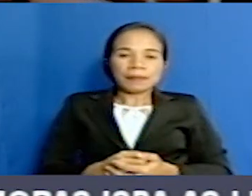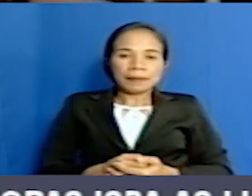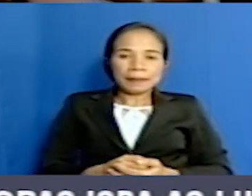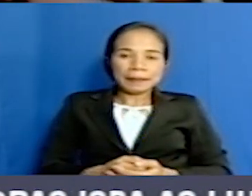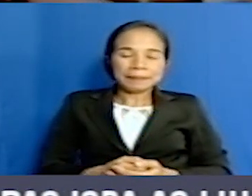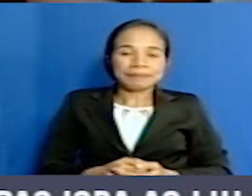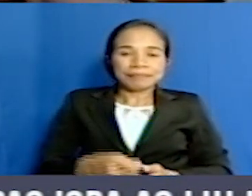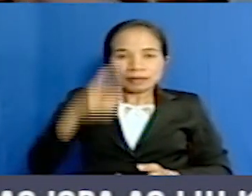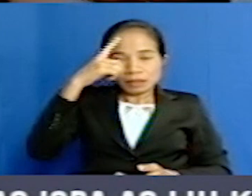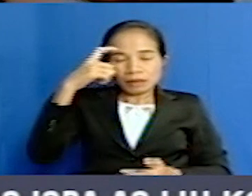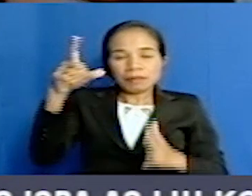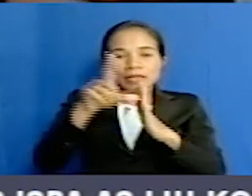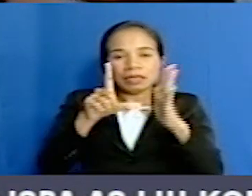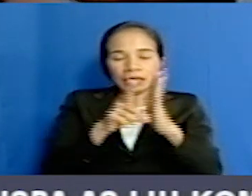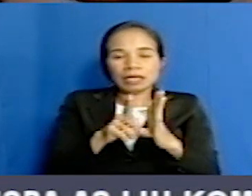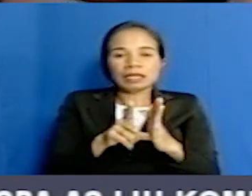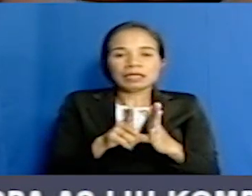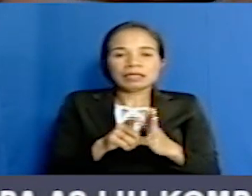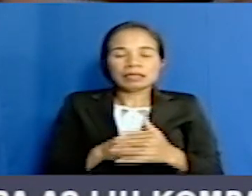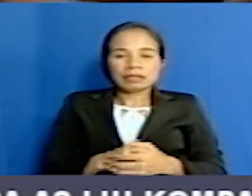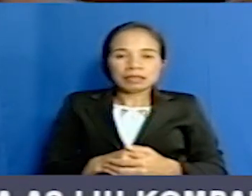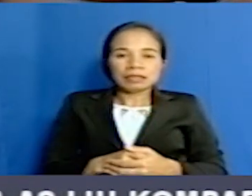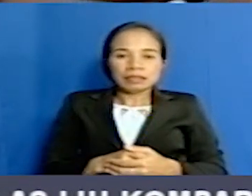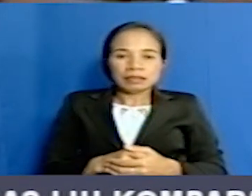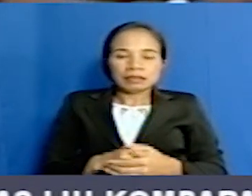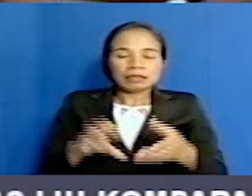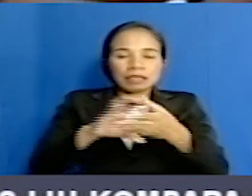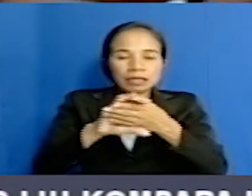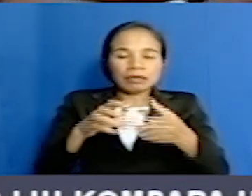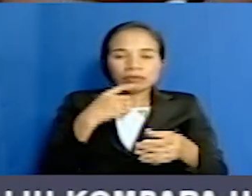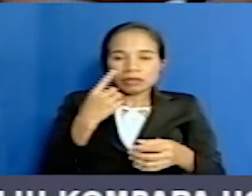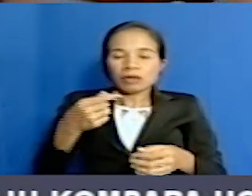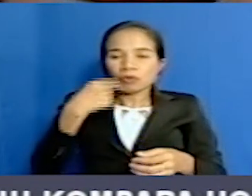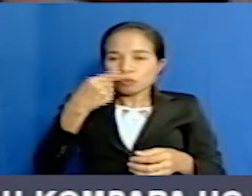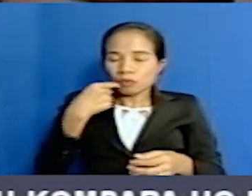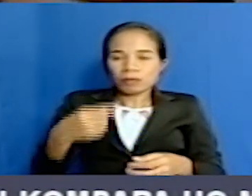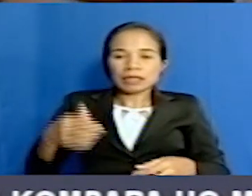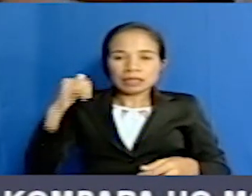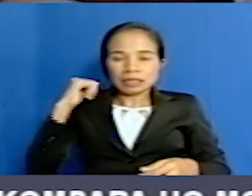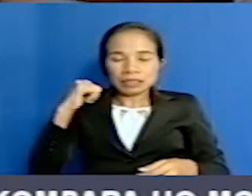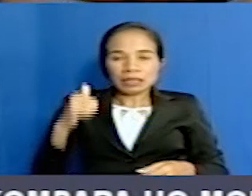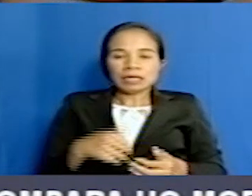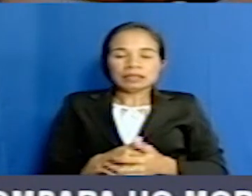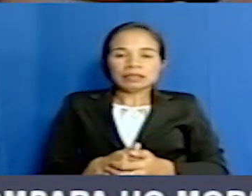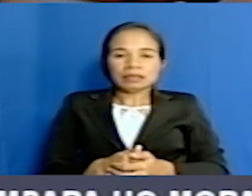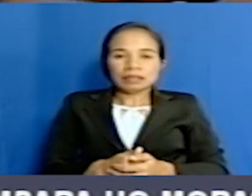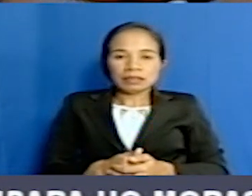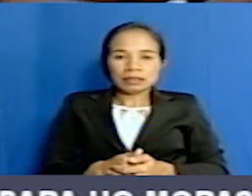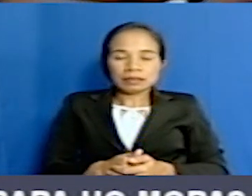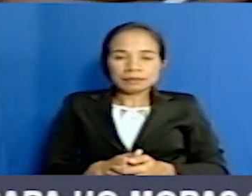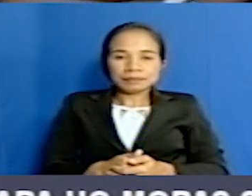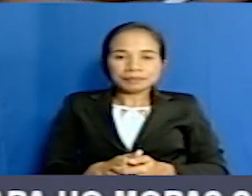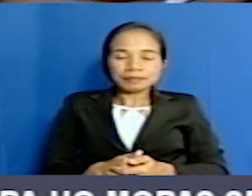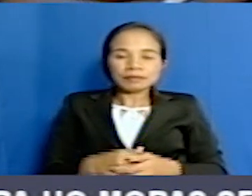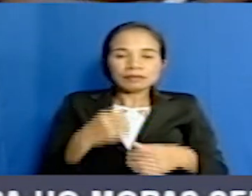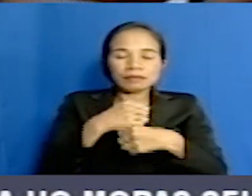E dane tamba lei eleitoral haruka kata sedet kandidatu sedet makair kargu